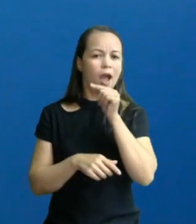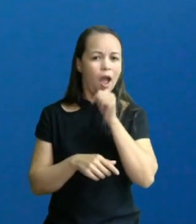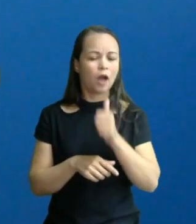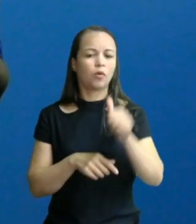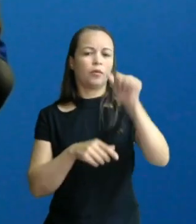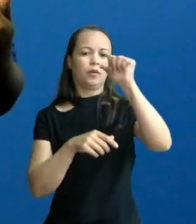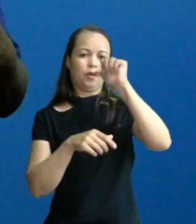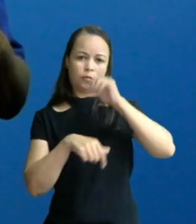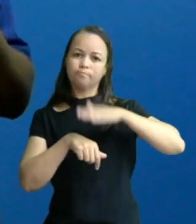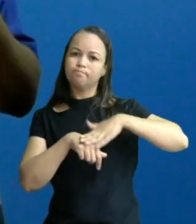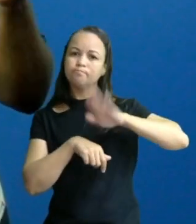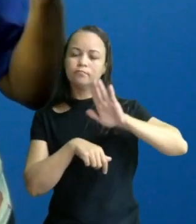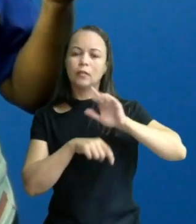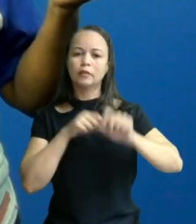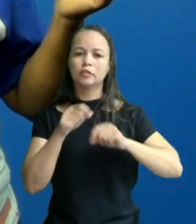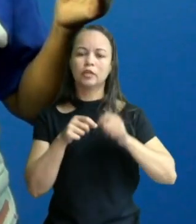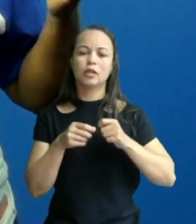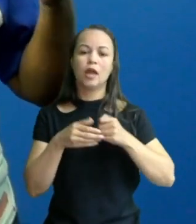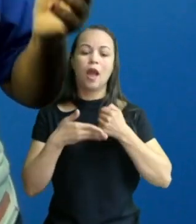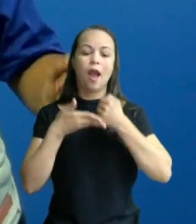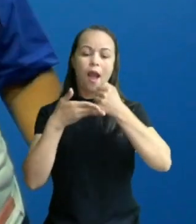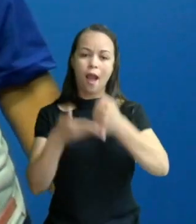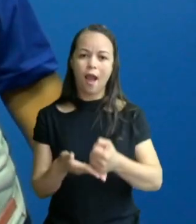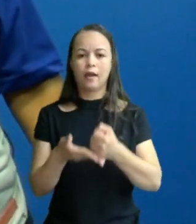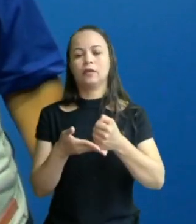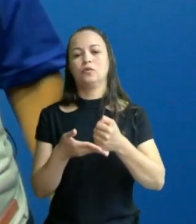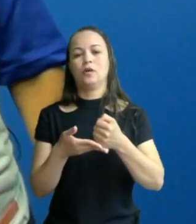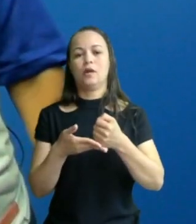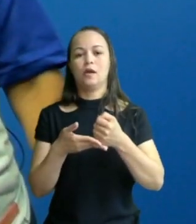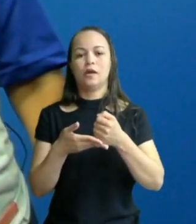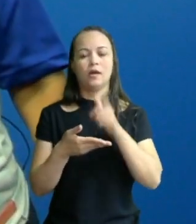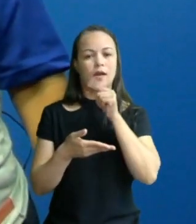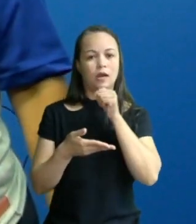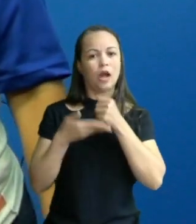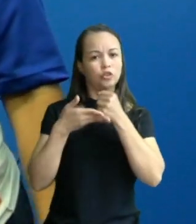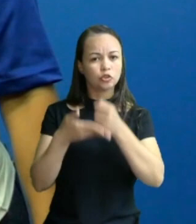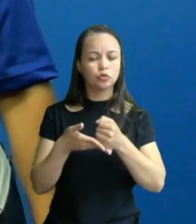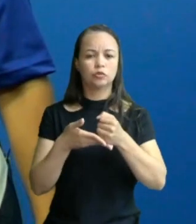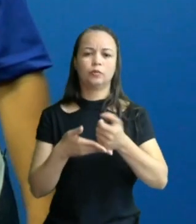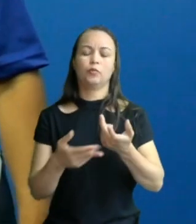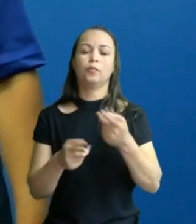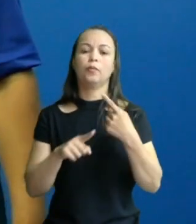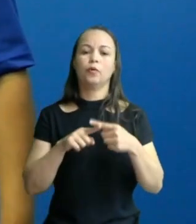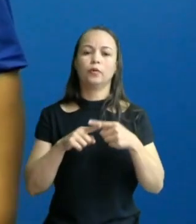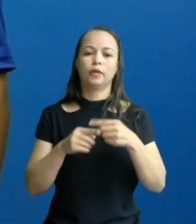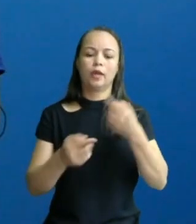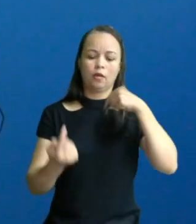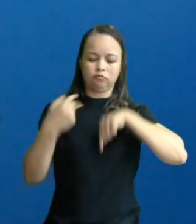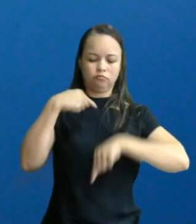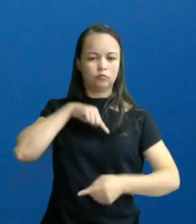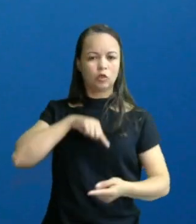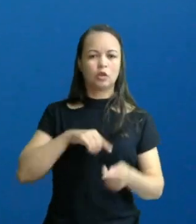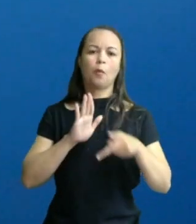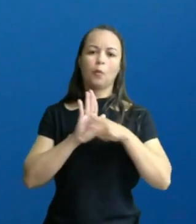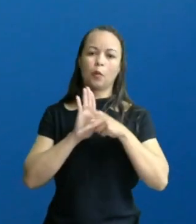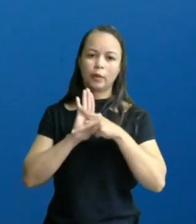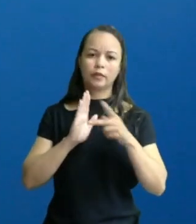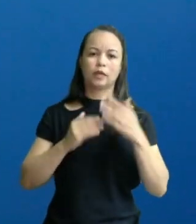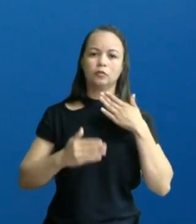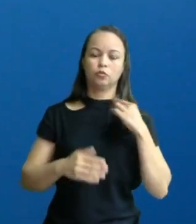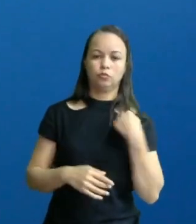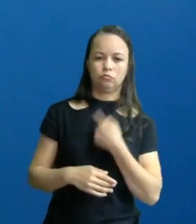a água ajuda nisso, porque ela é um transportador de nutrientes. Vê como a água é maravilhosa. É uma de suas propriedades. Vamos mais